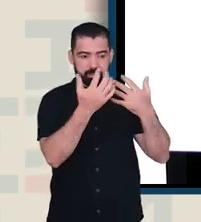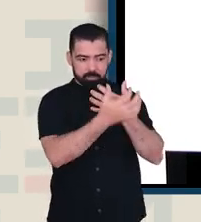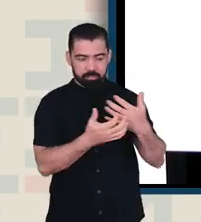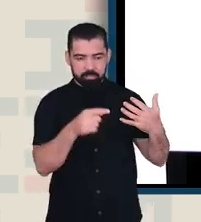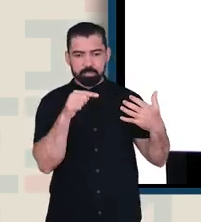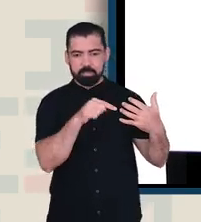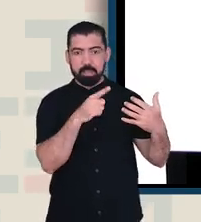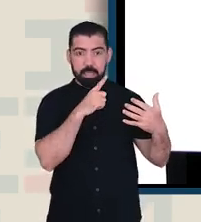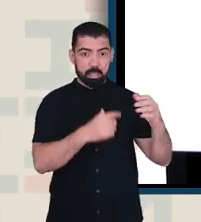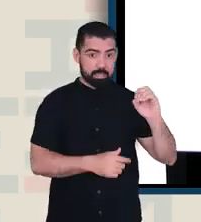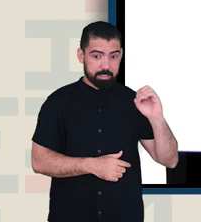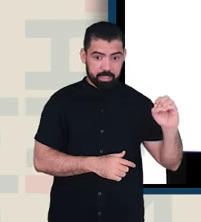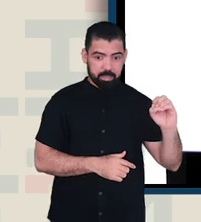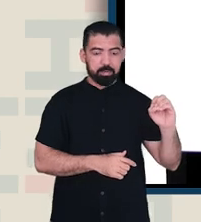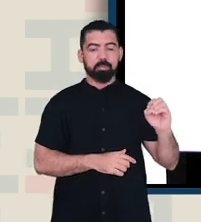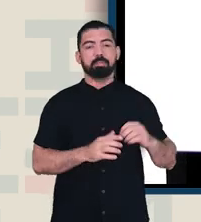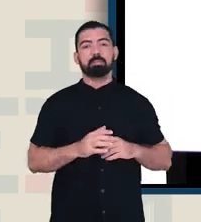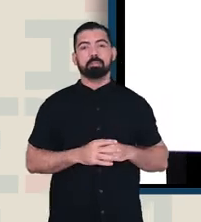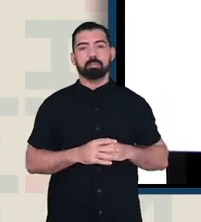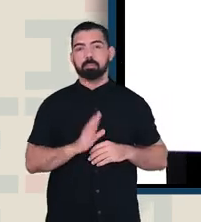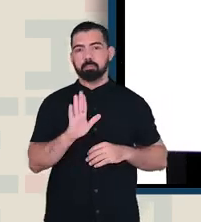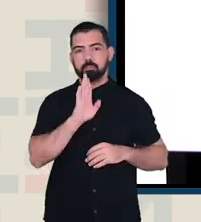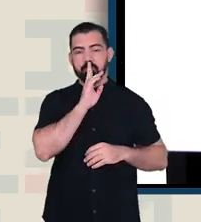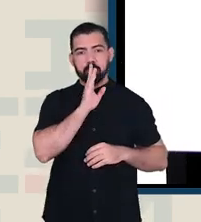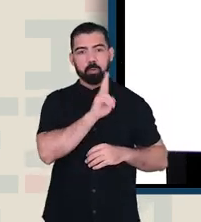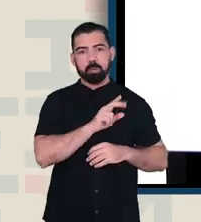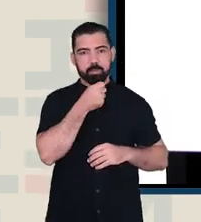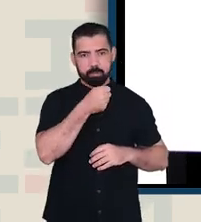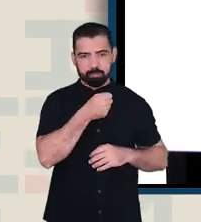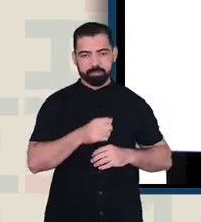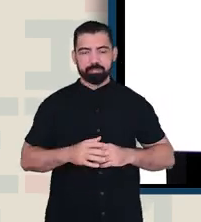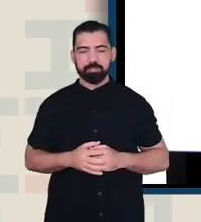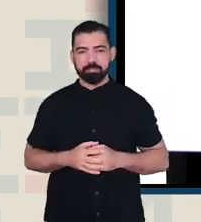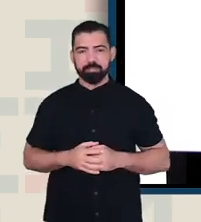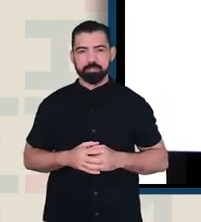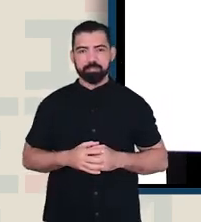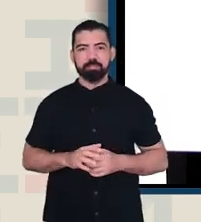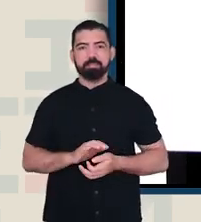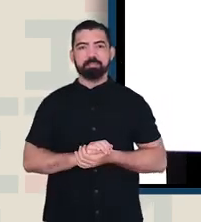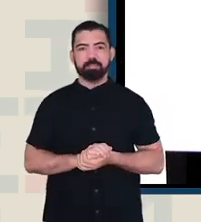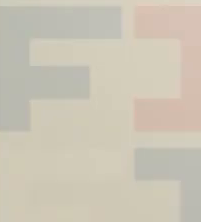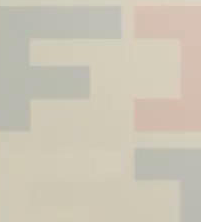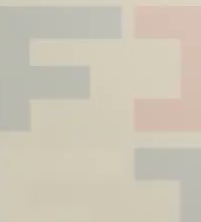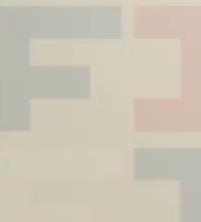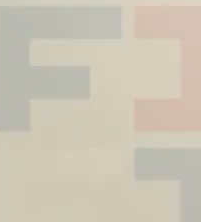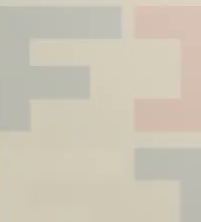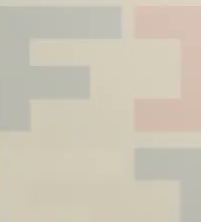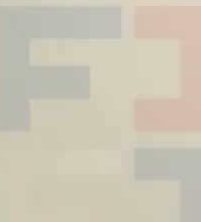fazer o som desde zero e não com um microfone. Então, até já.